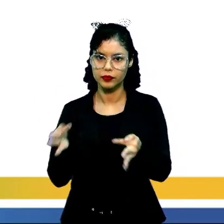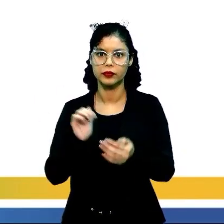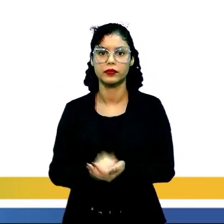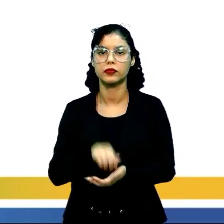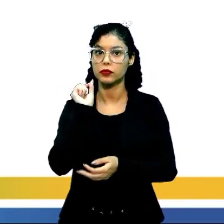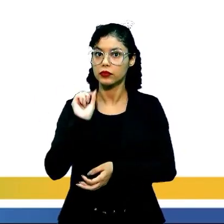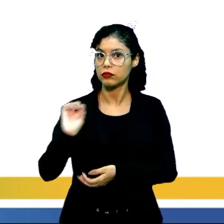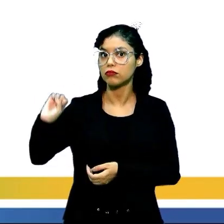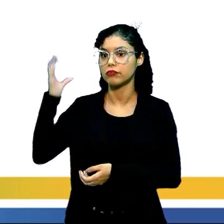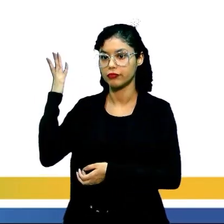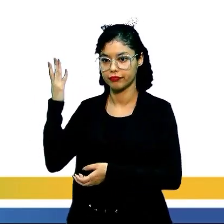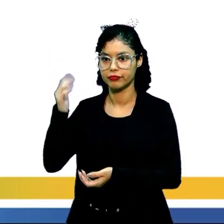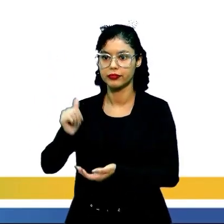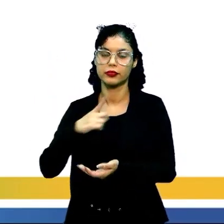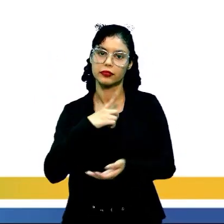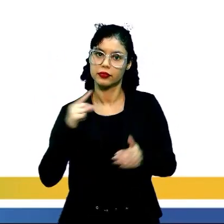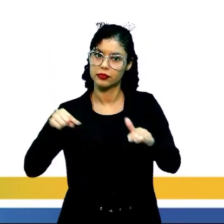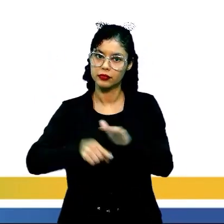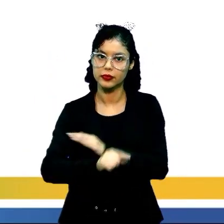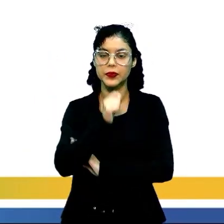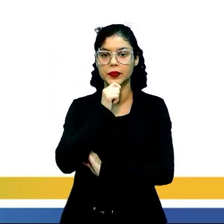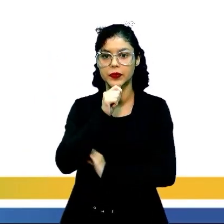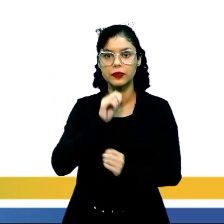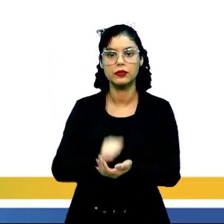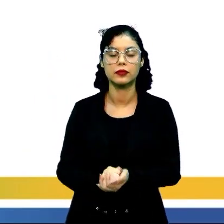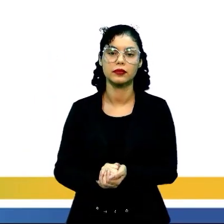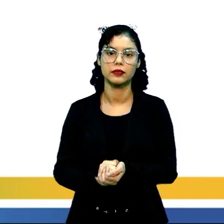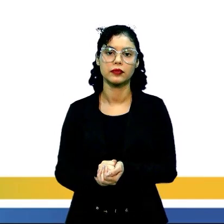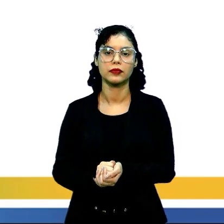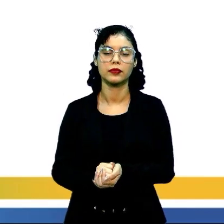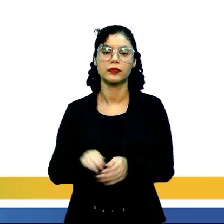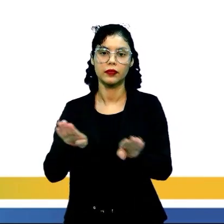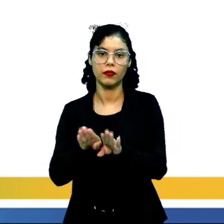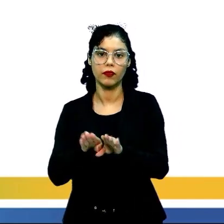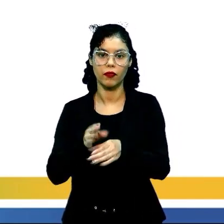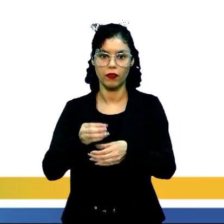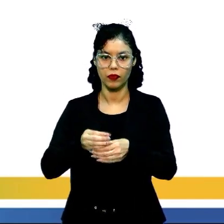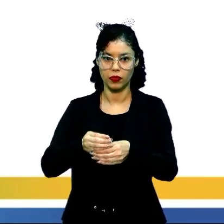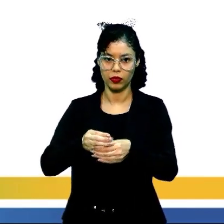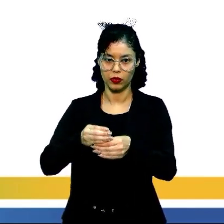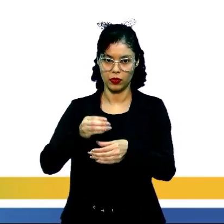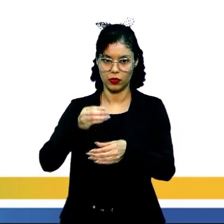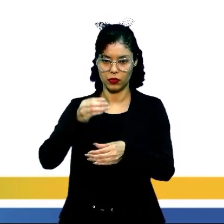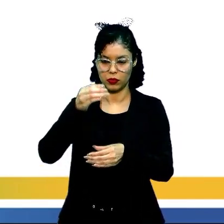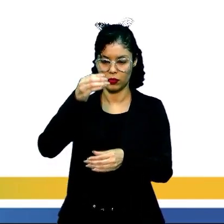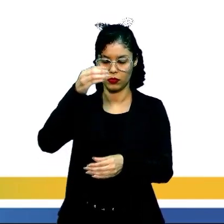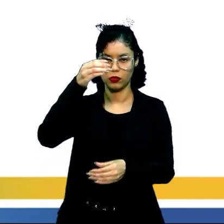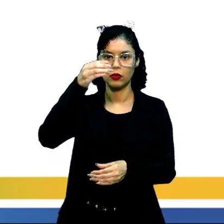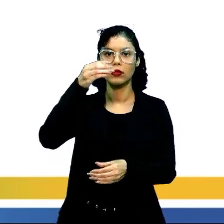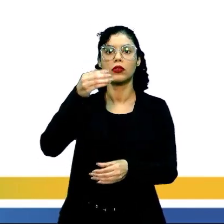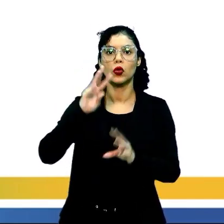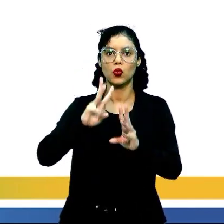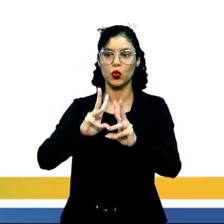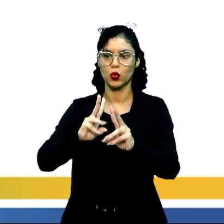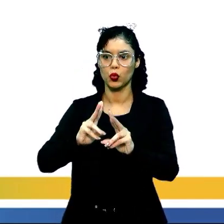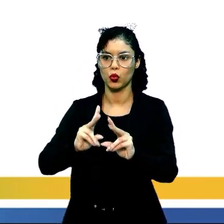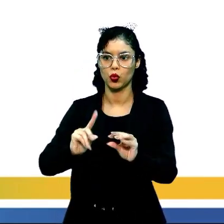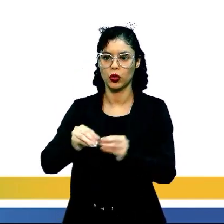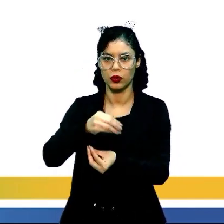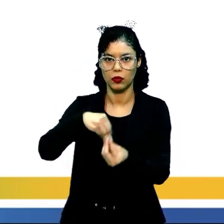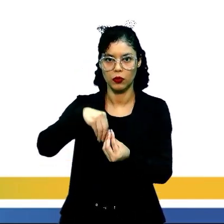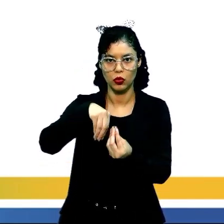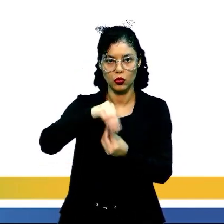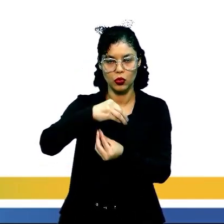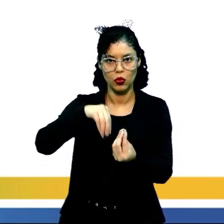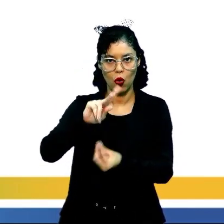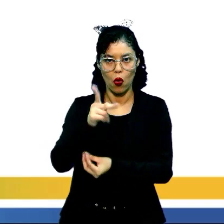o que acontece. Eu tenho dentro do recipiente, ali, que é dentro do balão volumétrico, uma mistura de um sólido dissolvido em um líquido, uma mistura